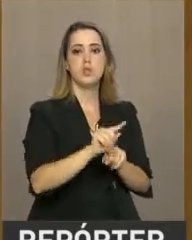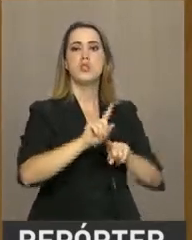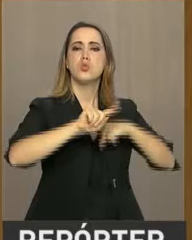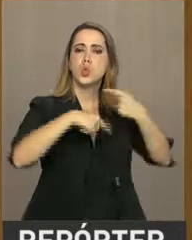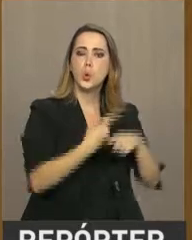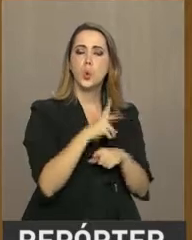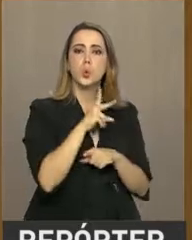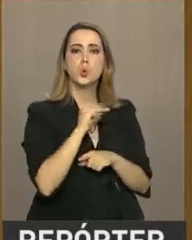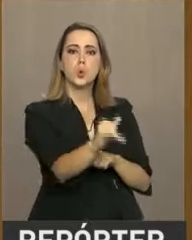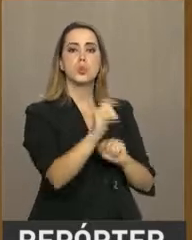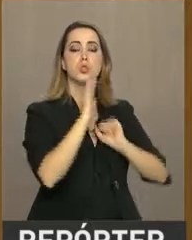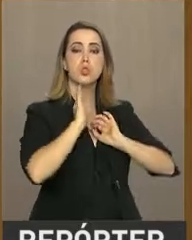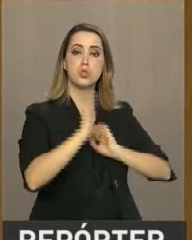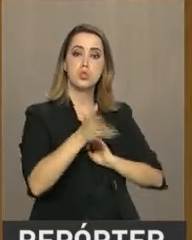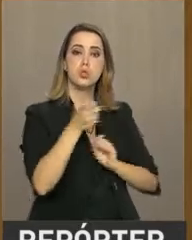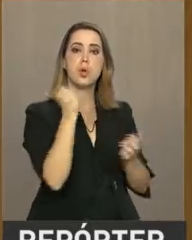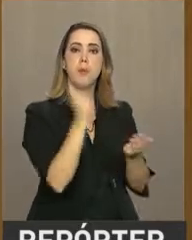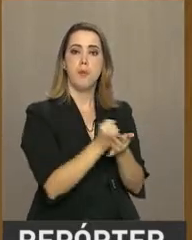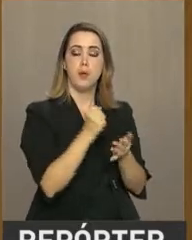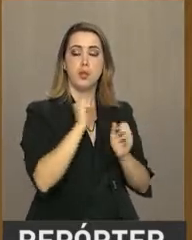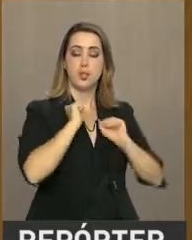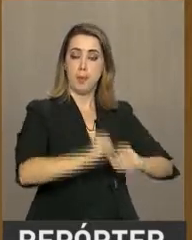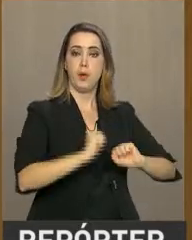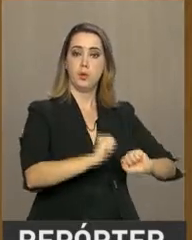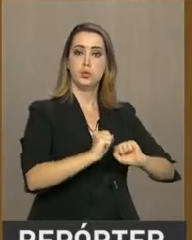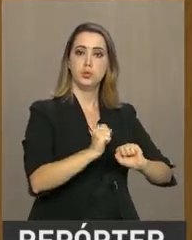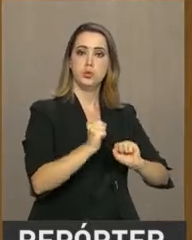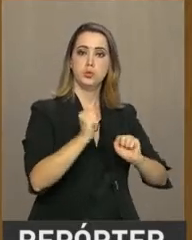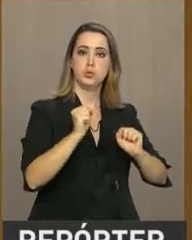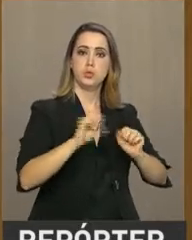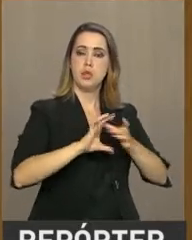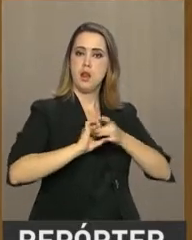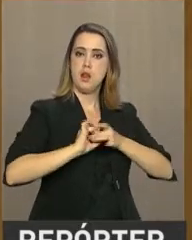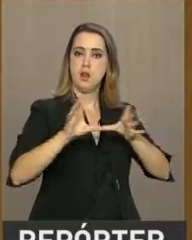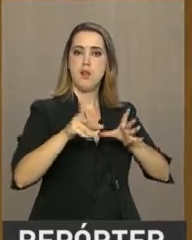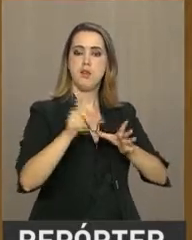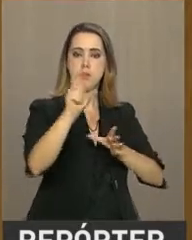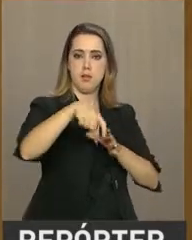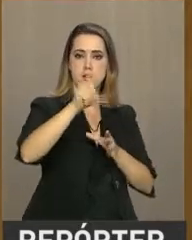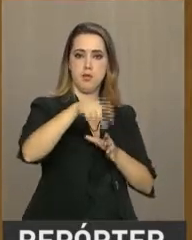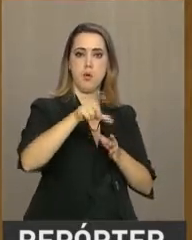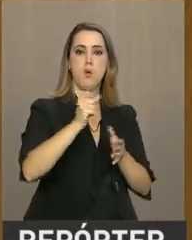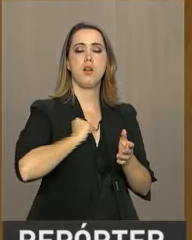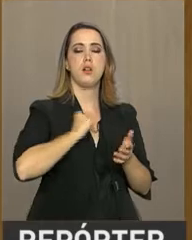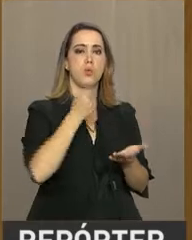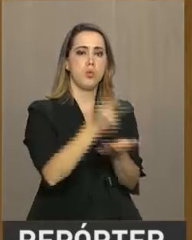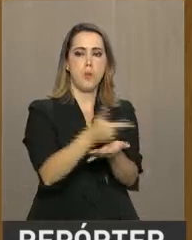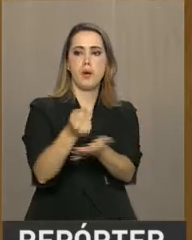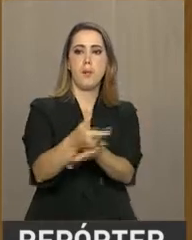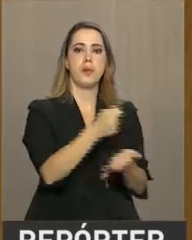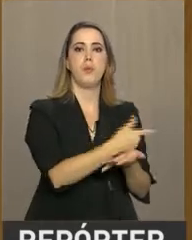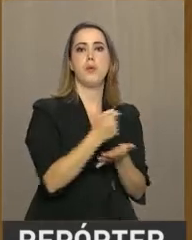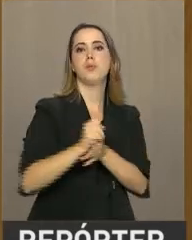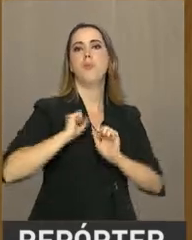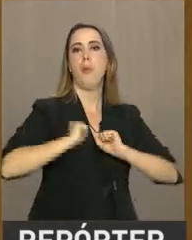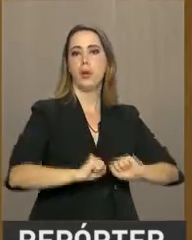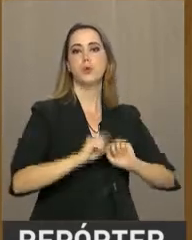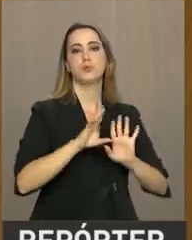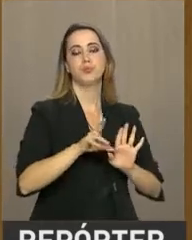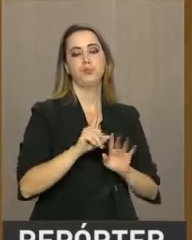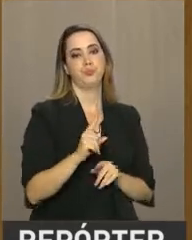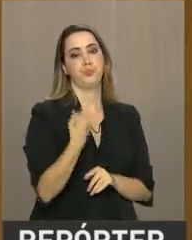seguinte fazer o desbloqueio e realizar as suas compras além disso a têm acesso a